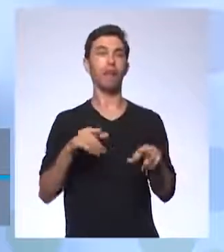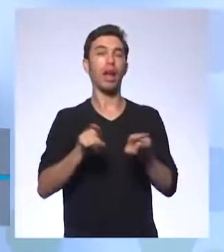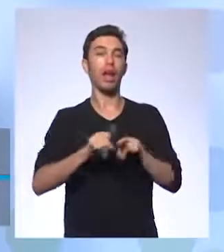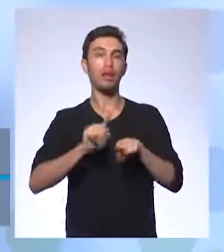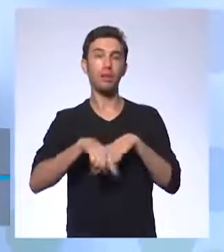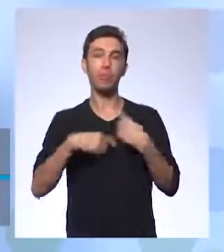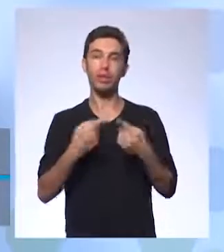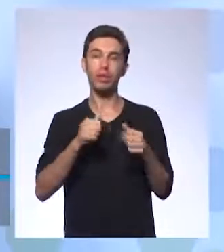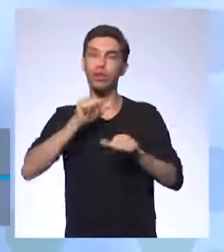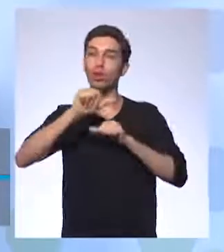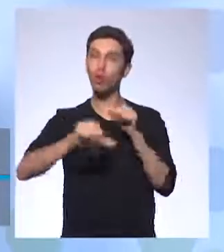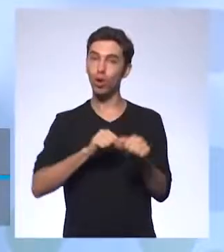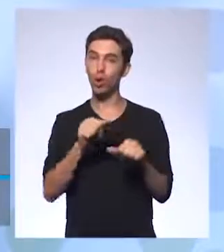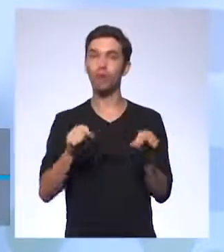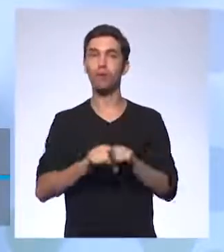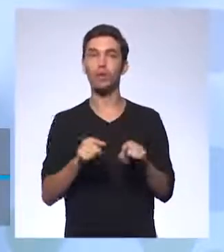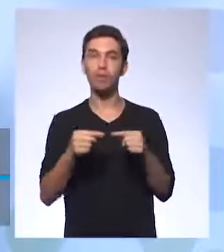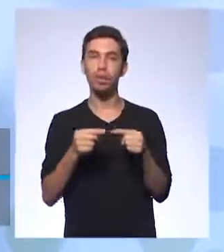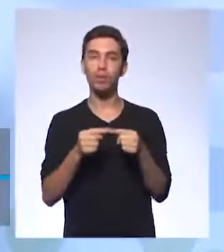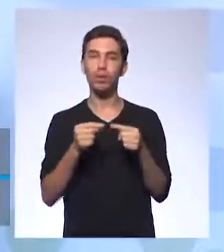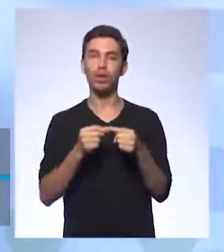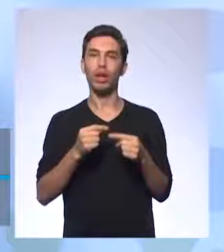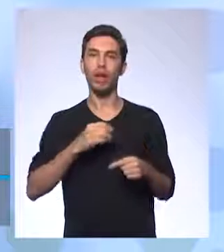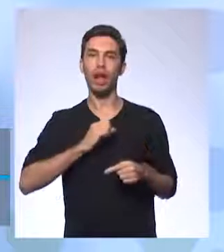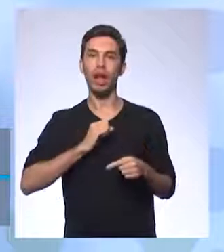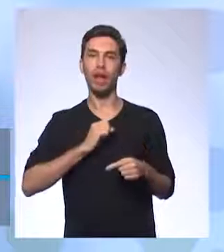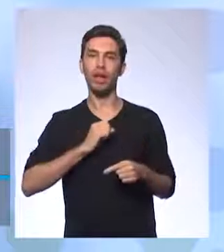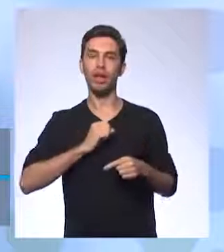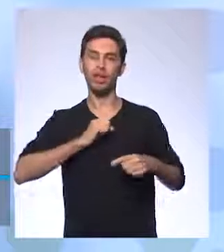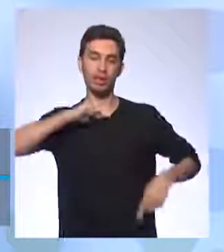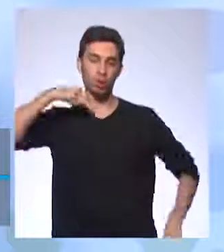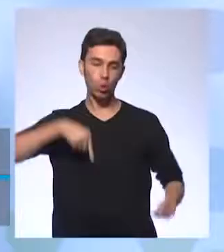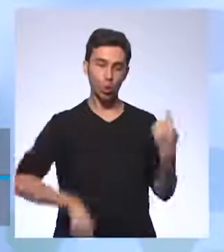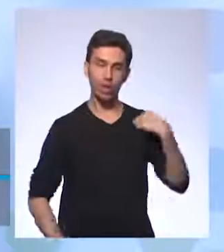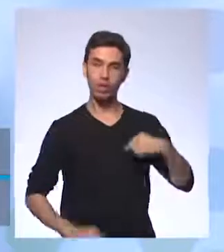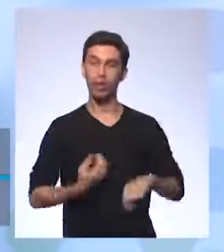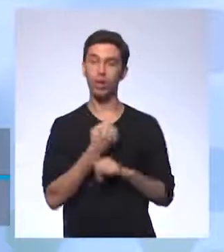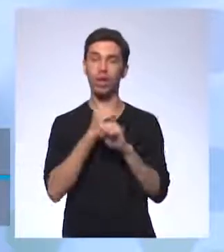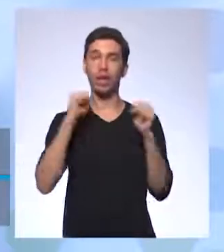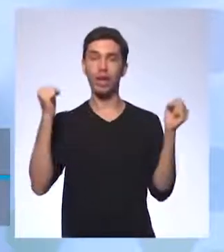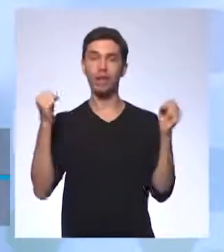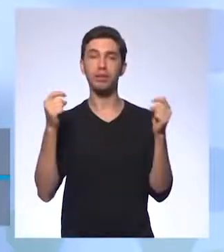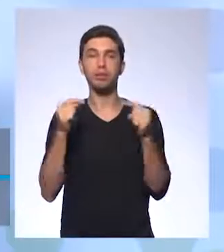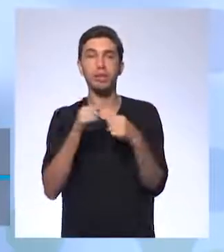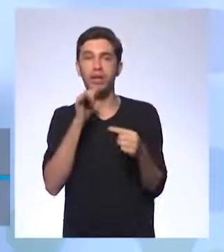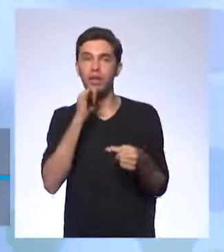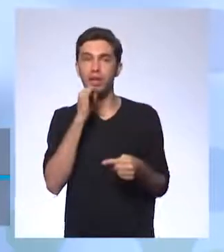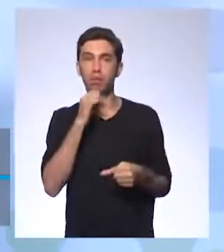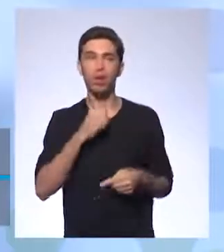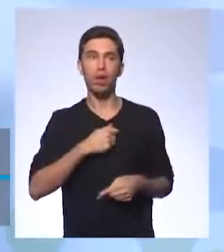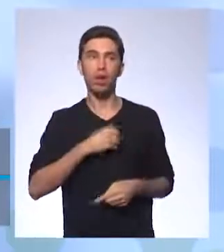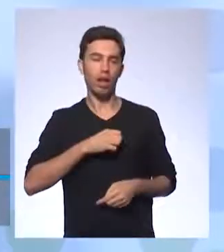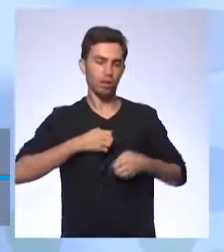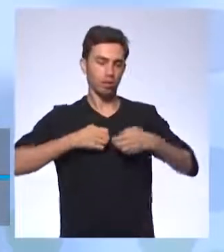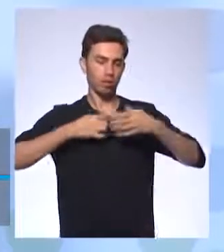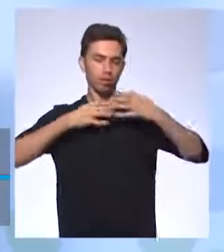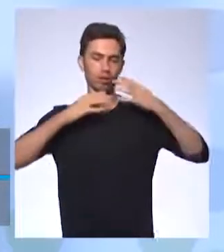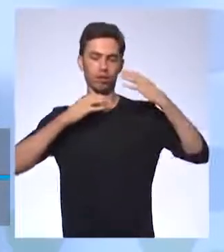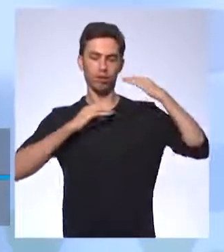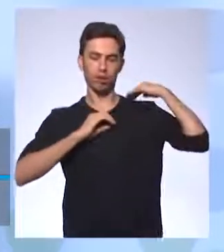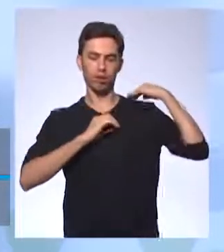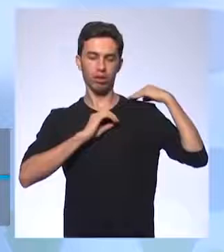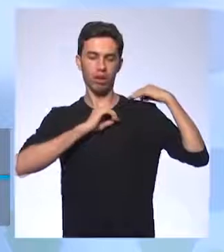o que a gente chama de grande circulação. Então, todo o sangue que está rico em oxigênio, ele vai